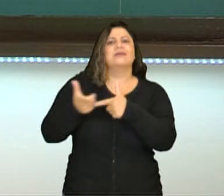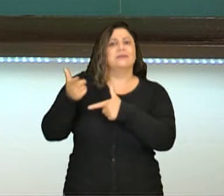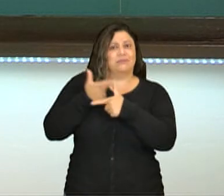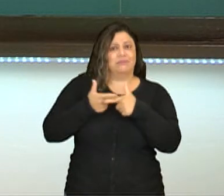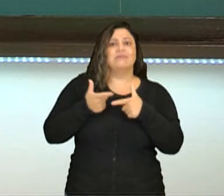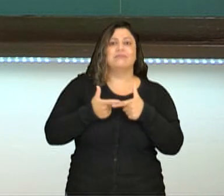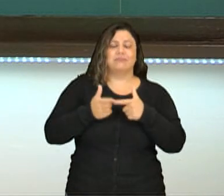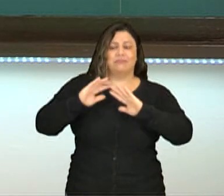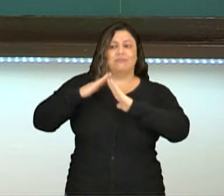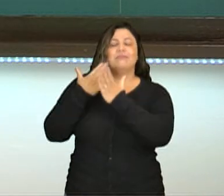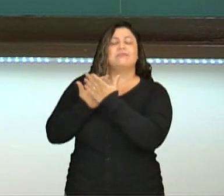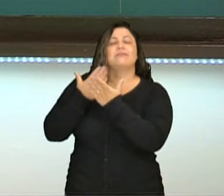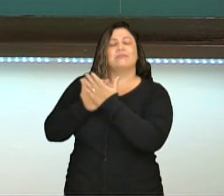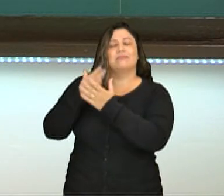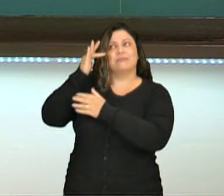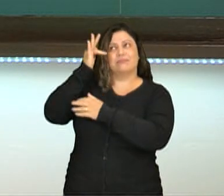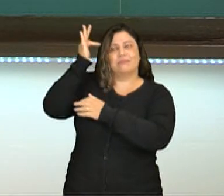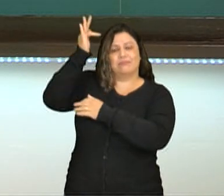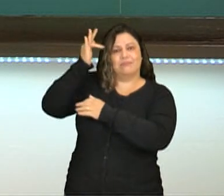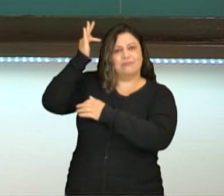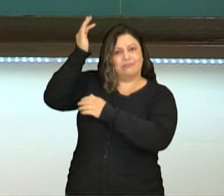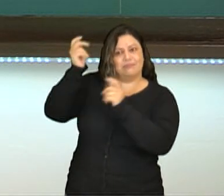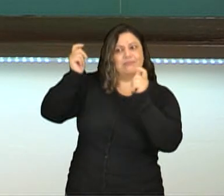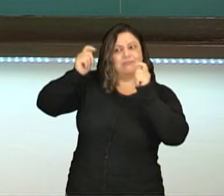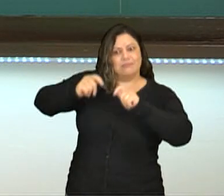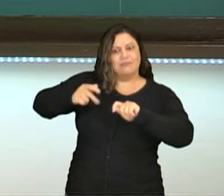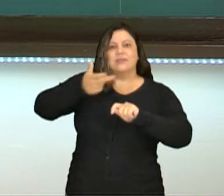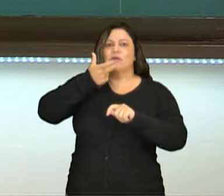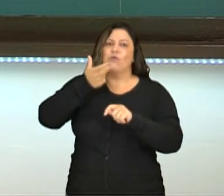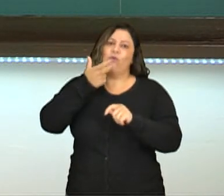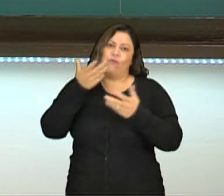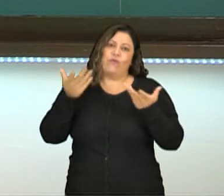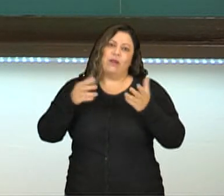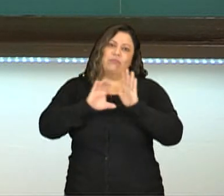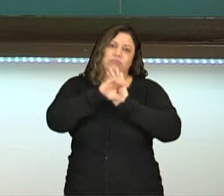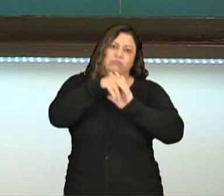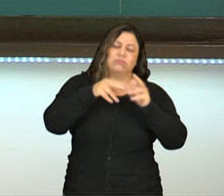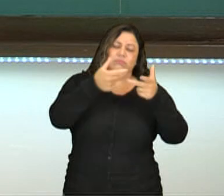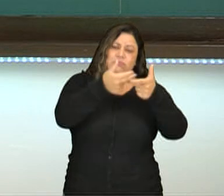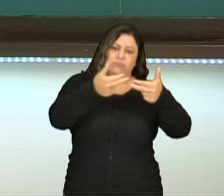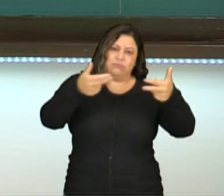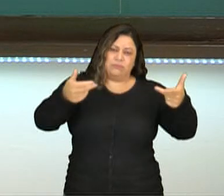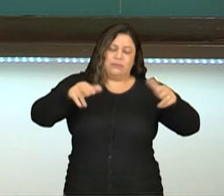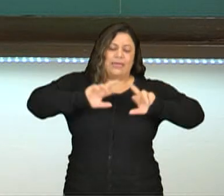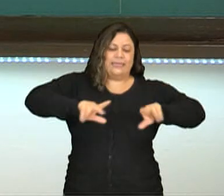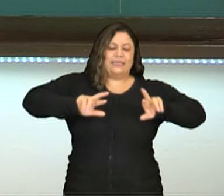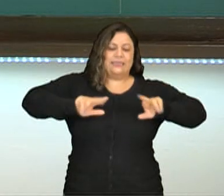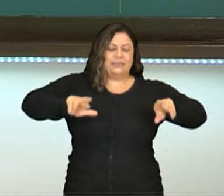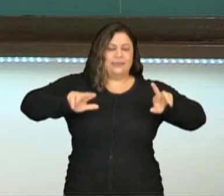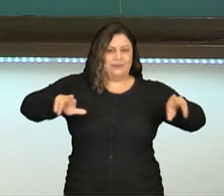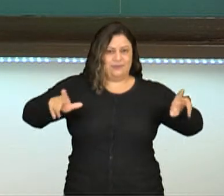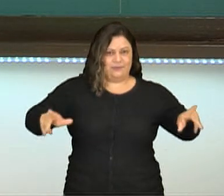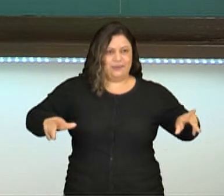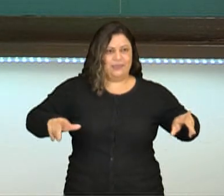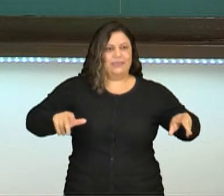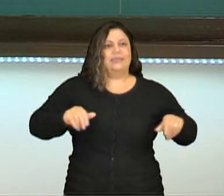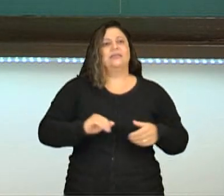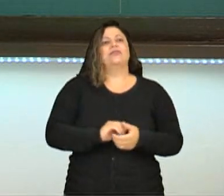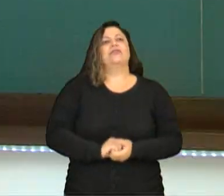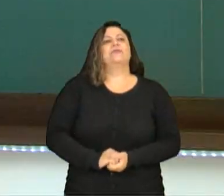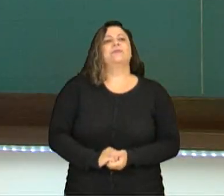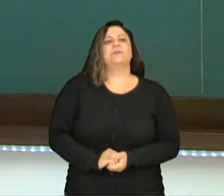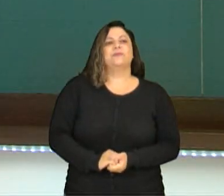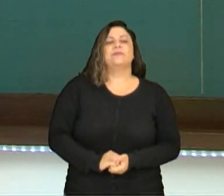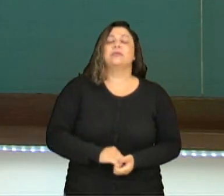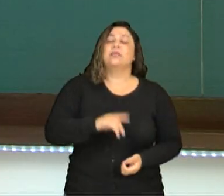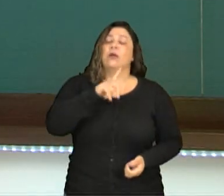escolas filosóficas vão rivalizar e dizer concepções diferentes, dar respostas diferentes para essa questão. Então, nós vamos ver,